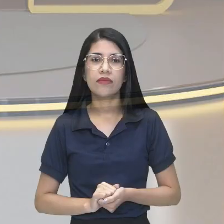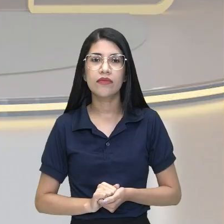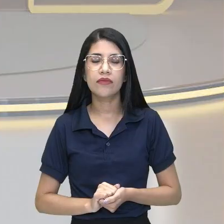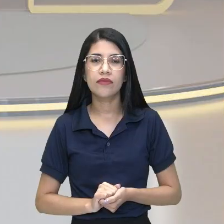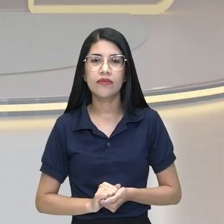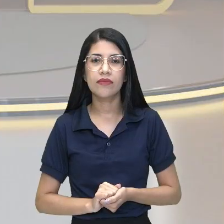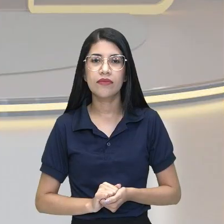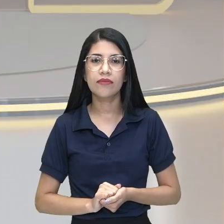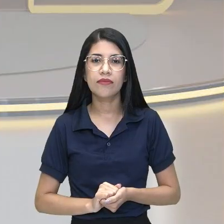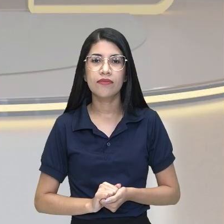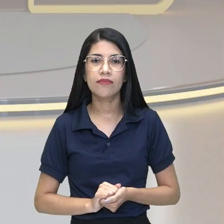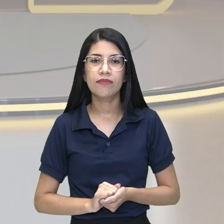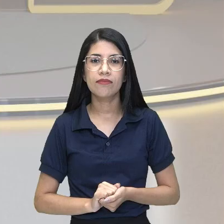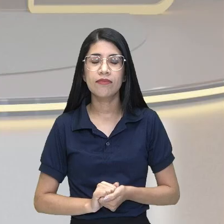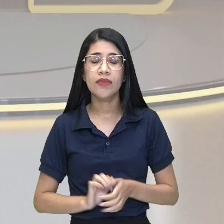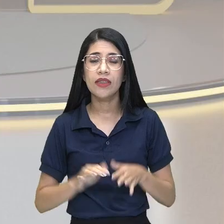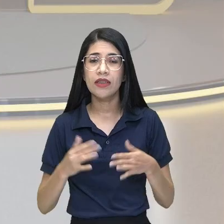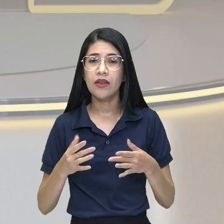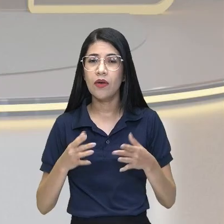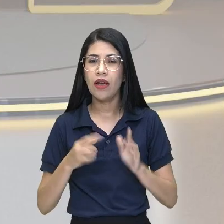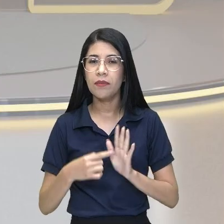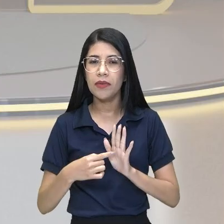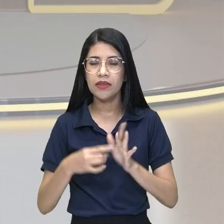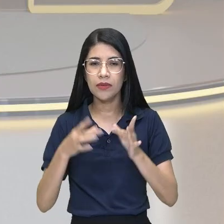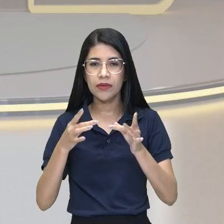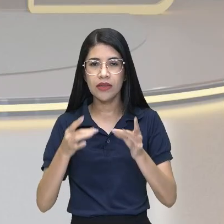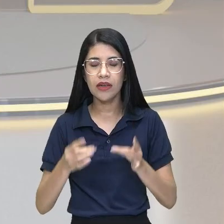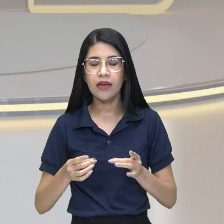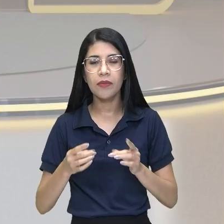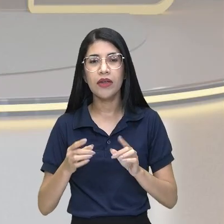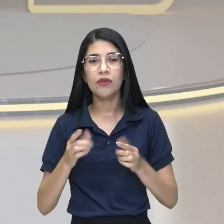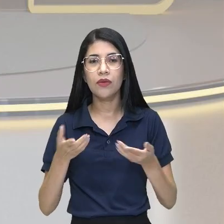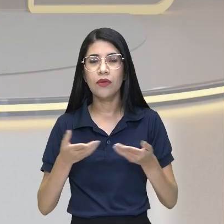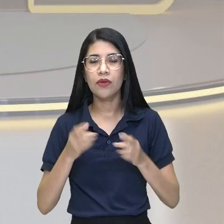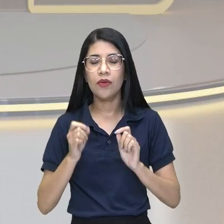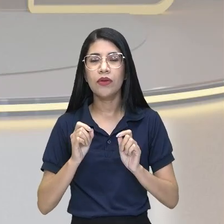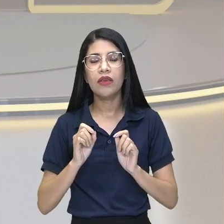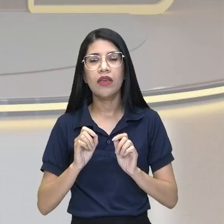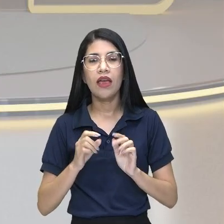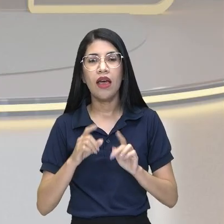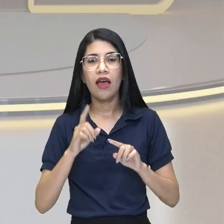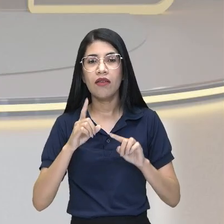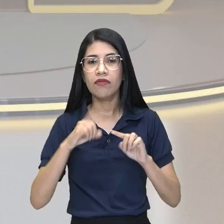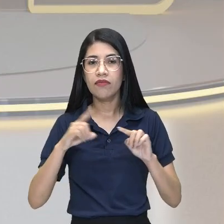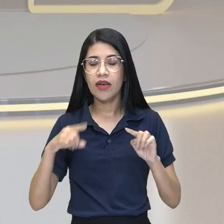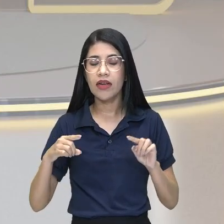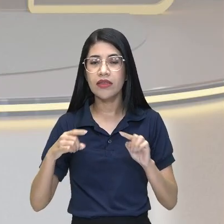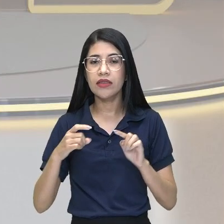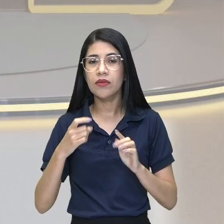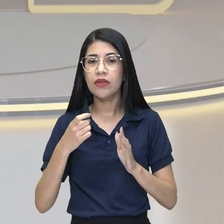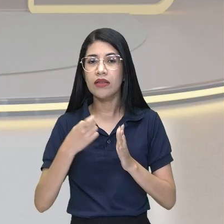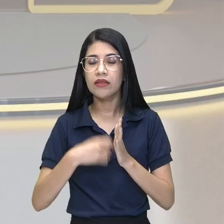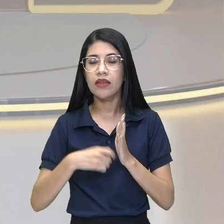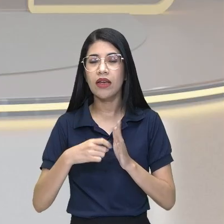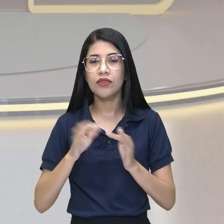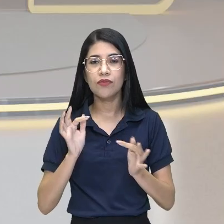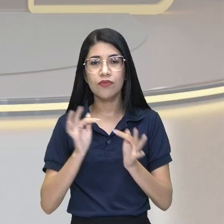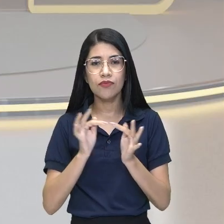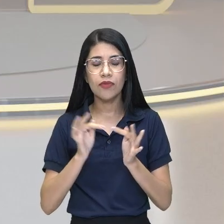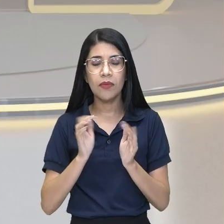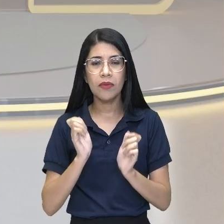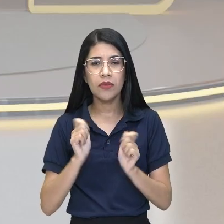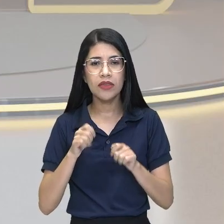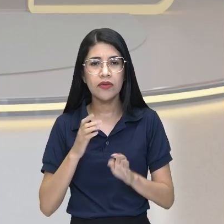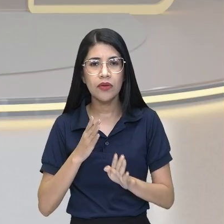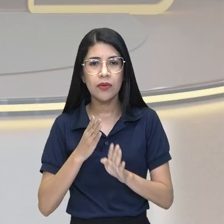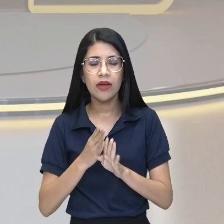Olá, olá! Como vimos, o detalhamento é taxa de variação de uma função. Para chegar até lá, nós vamos aqui tecer